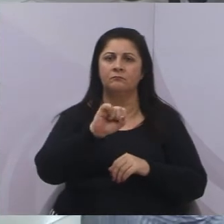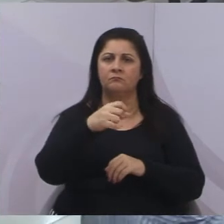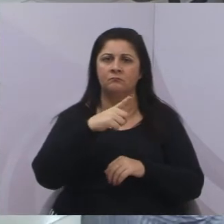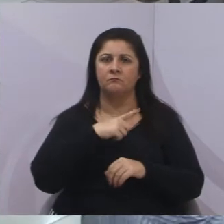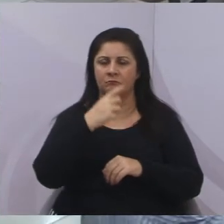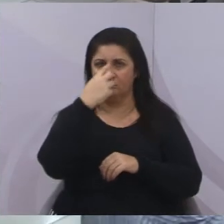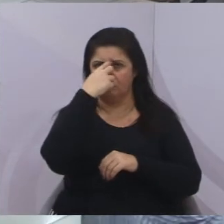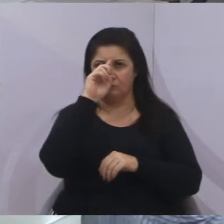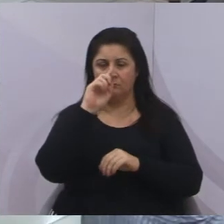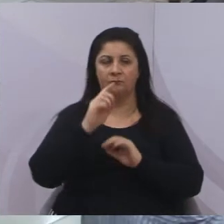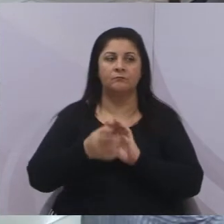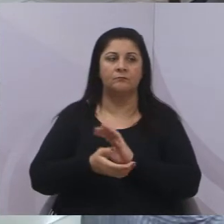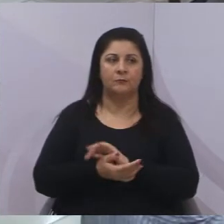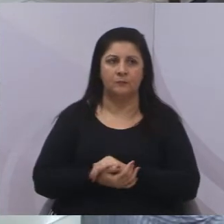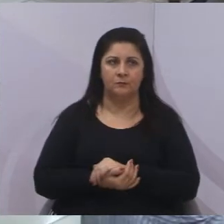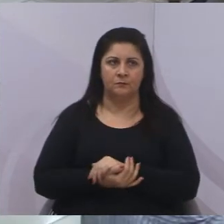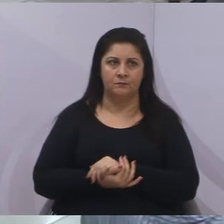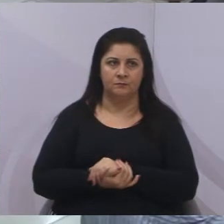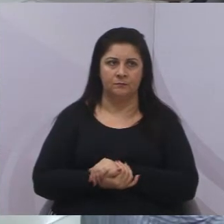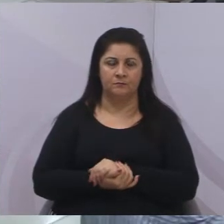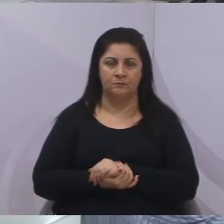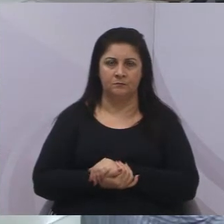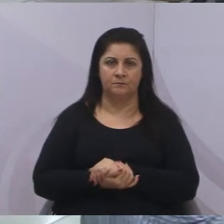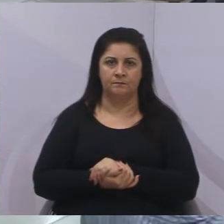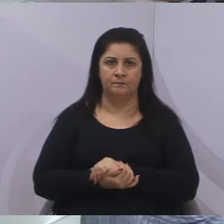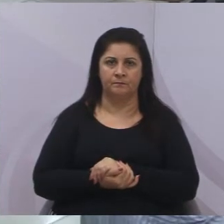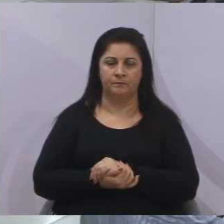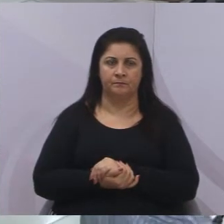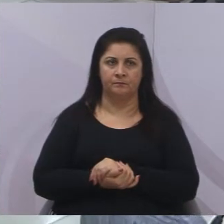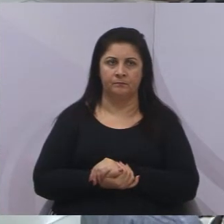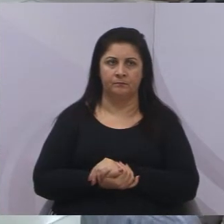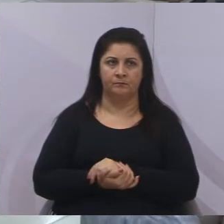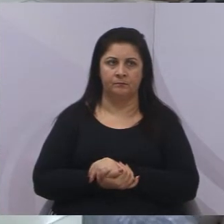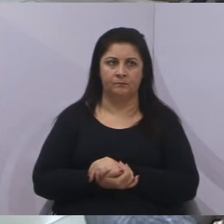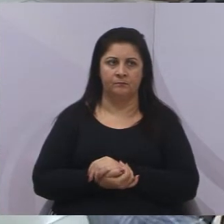que vocês tiverem, estamos à disposição.